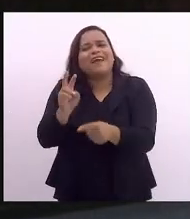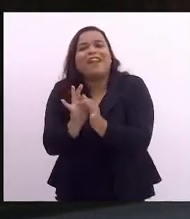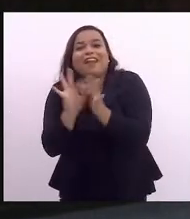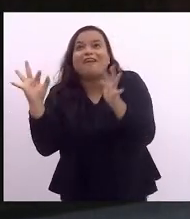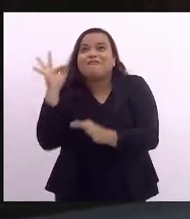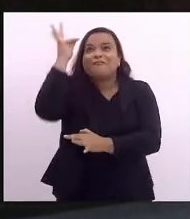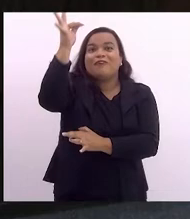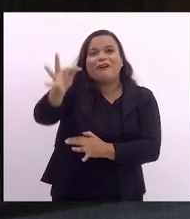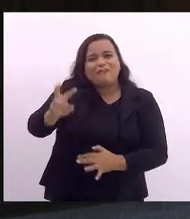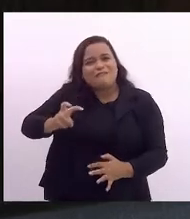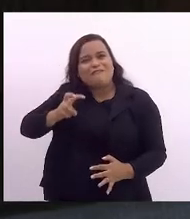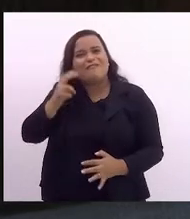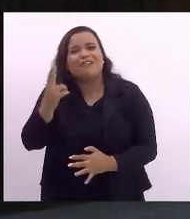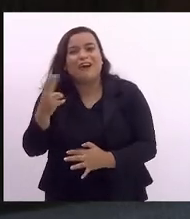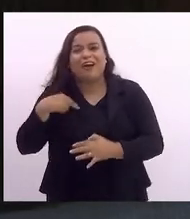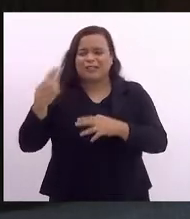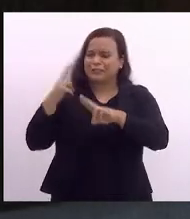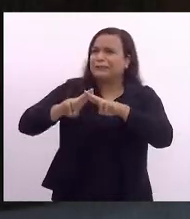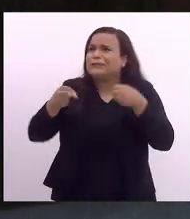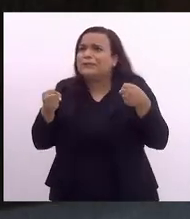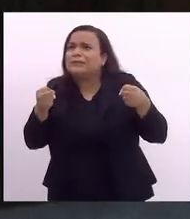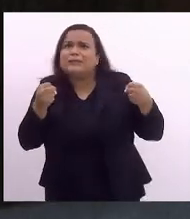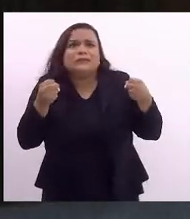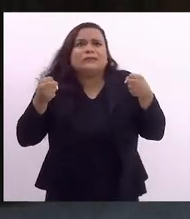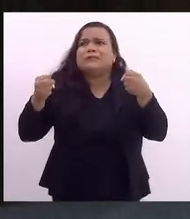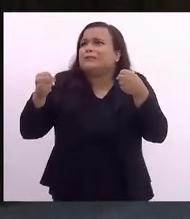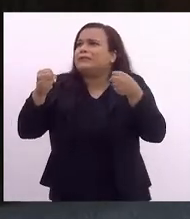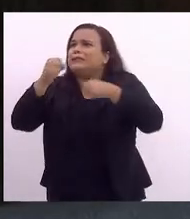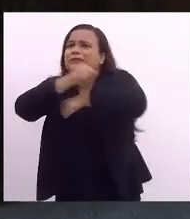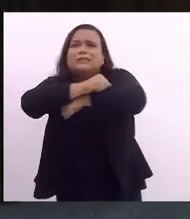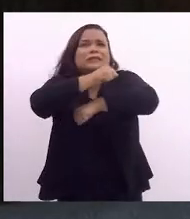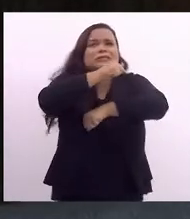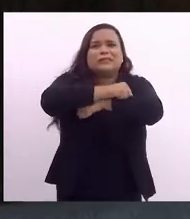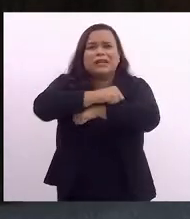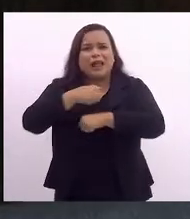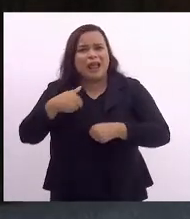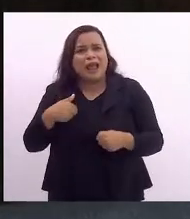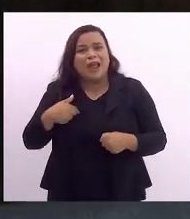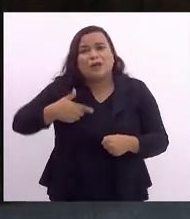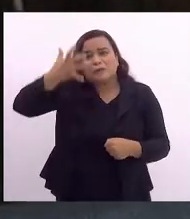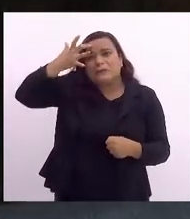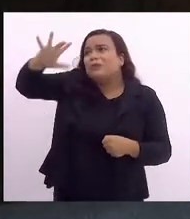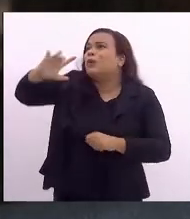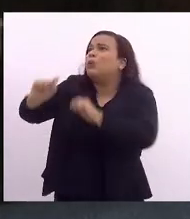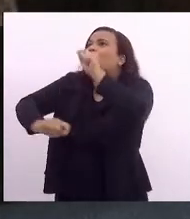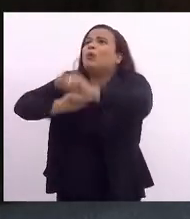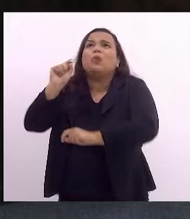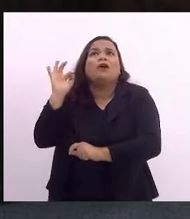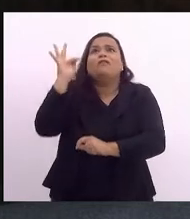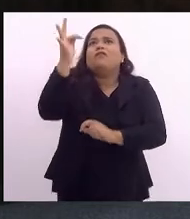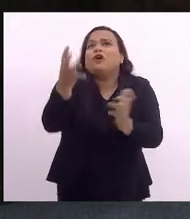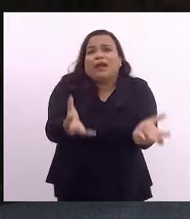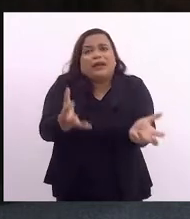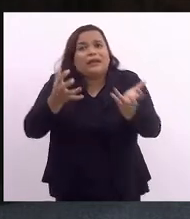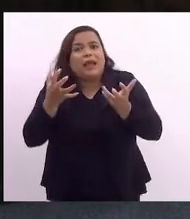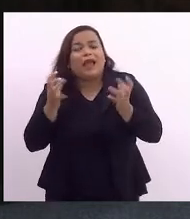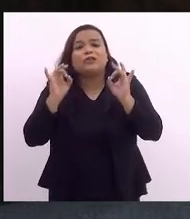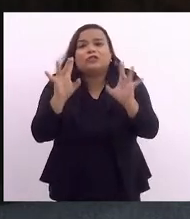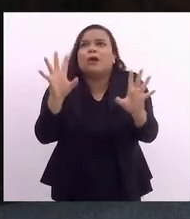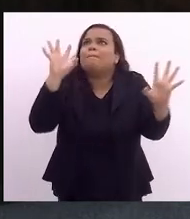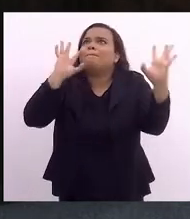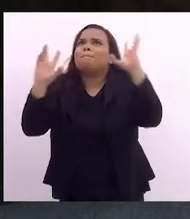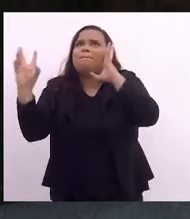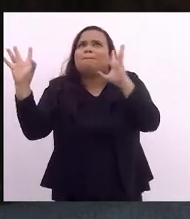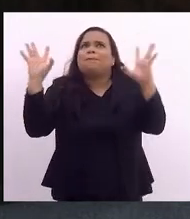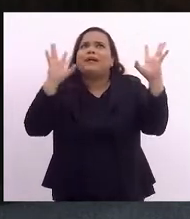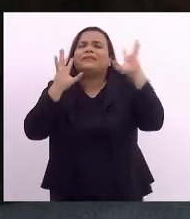alcança pros que estão na cela vendo o mundo pela janela. É que eu nunca sabia o que eu queria ser, apenas que um dia o meu espaço